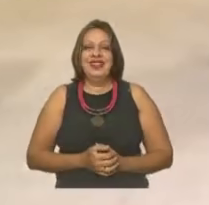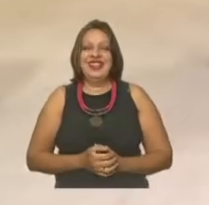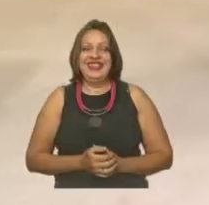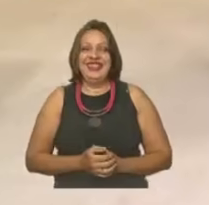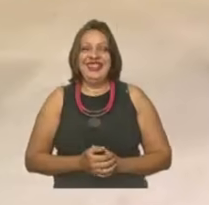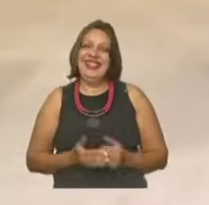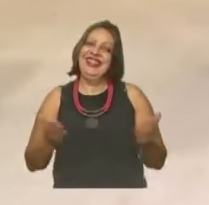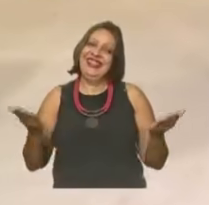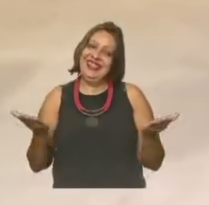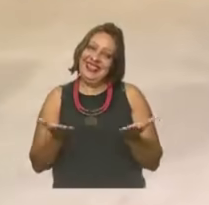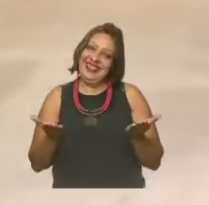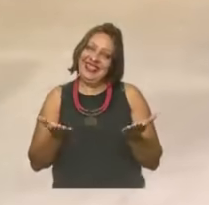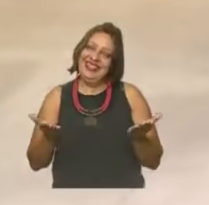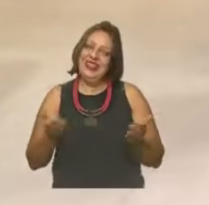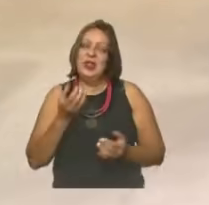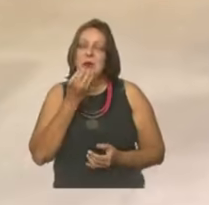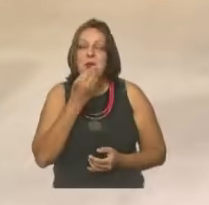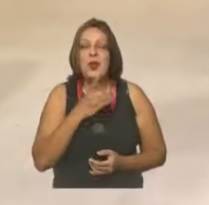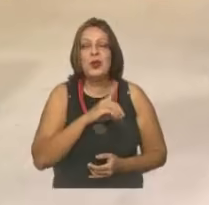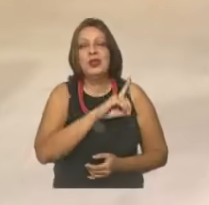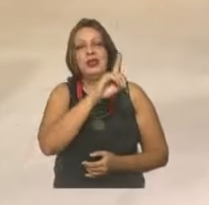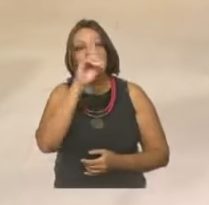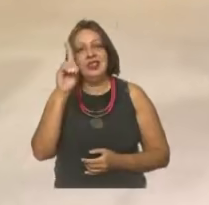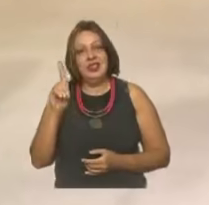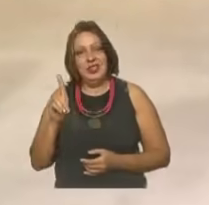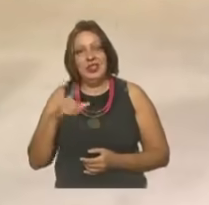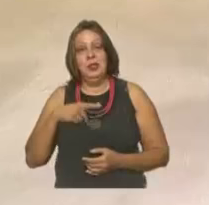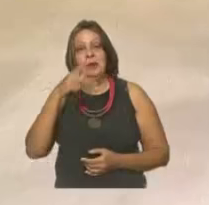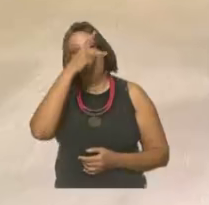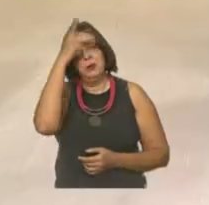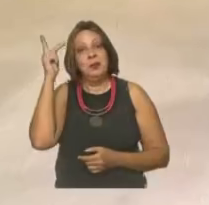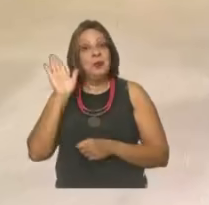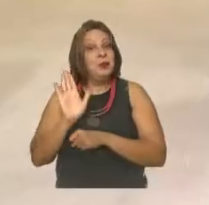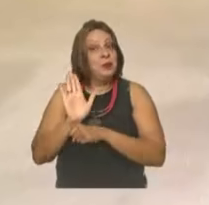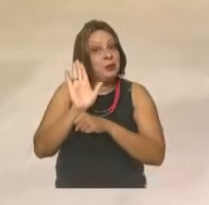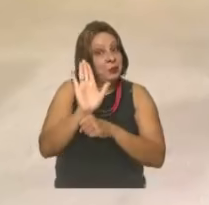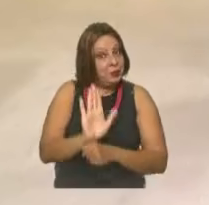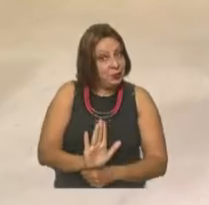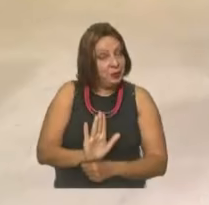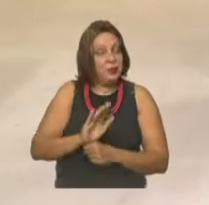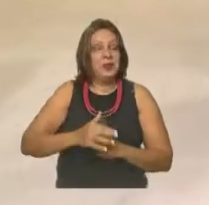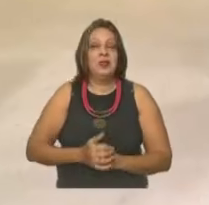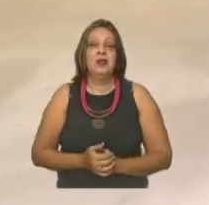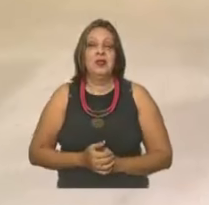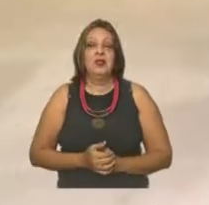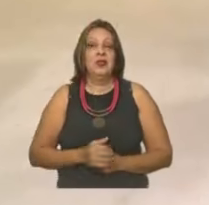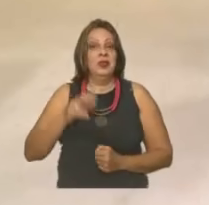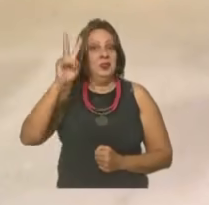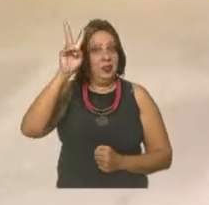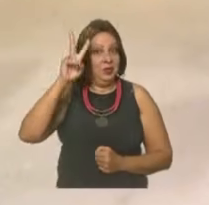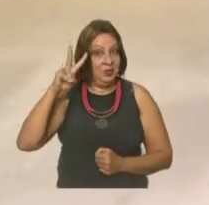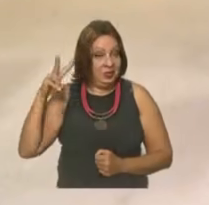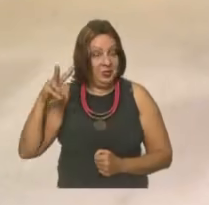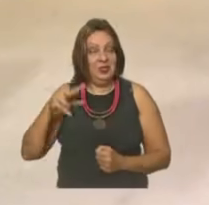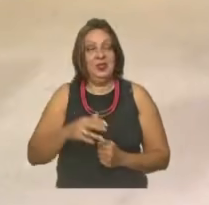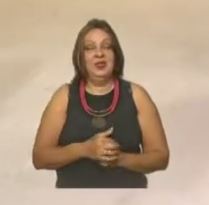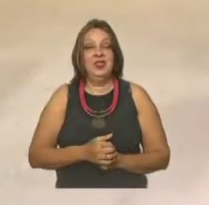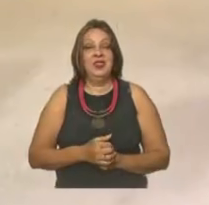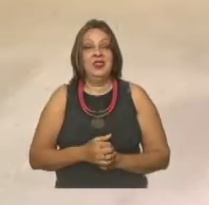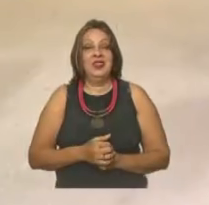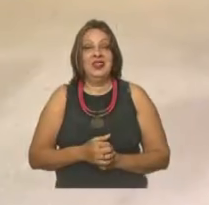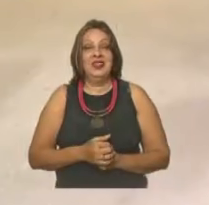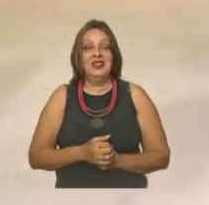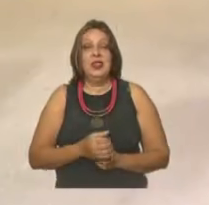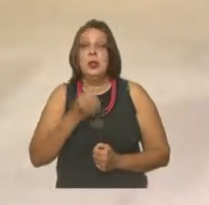aí. Hoje eu desejo aquele bom dia especial para as nossas assistentes. A Valesca Mello e a Elizabeth Freitas estarão conosco daqui a pouquinho. E um